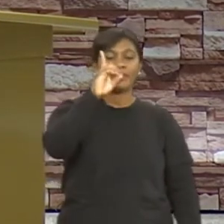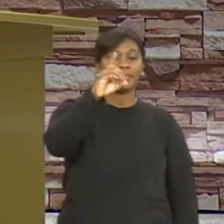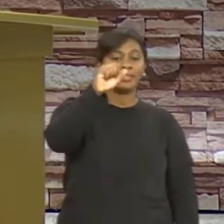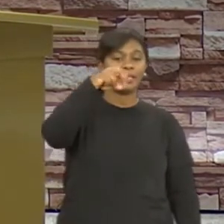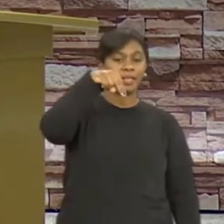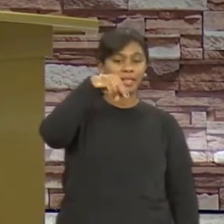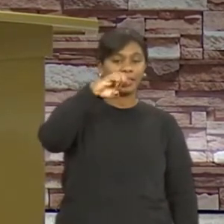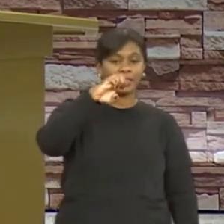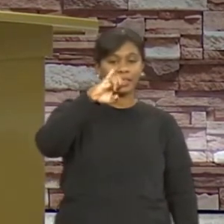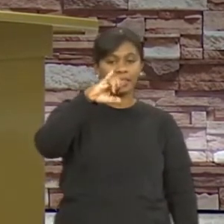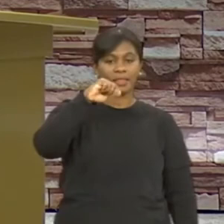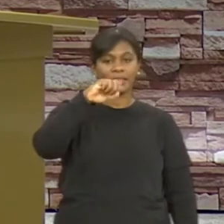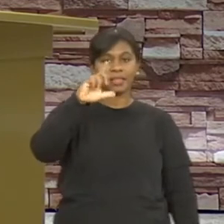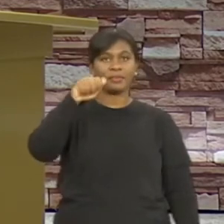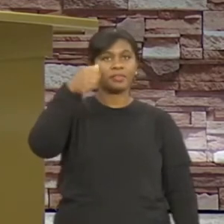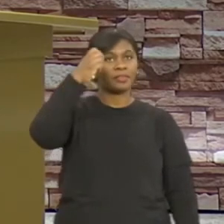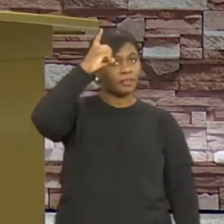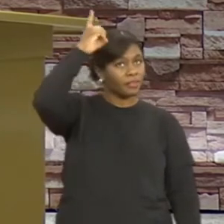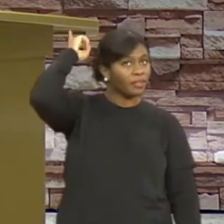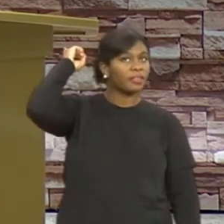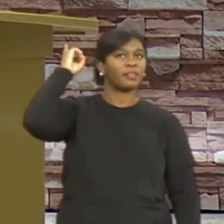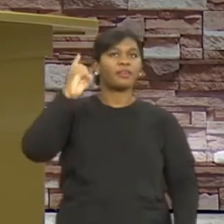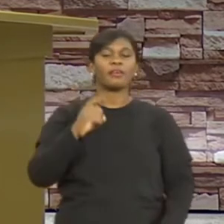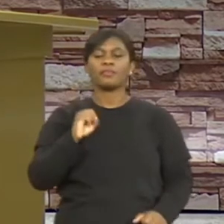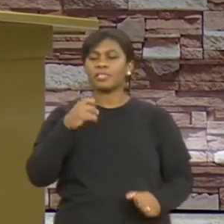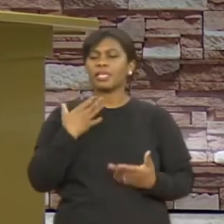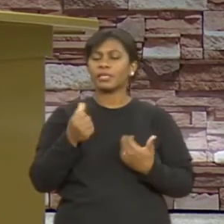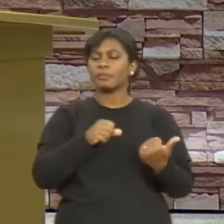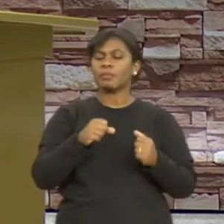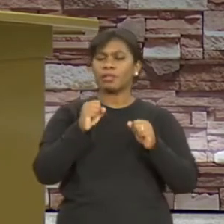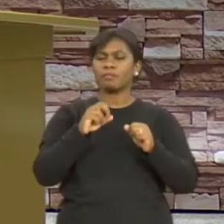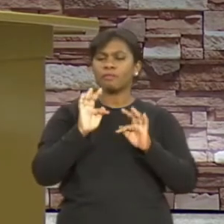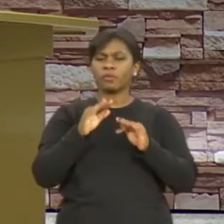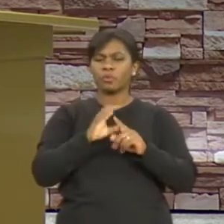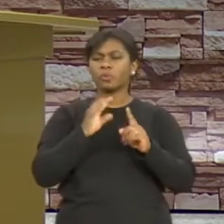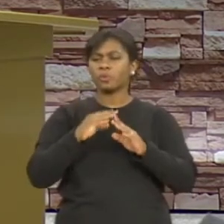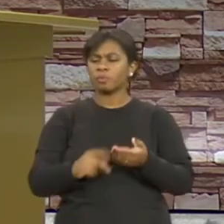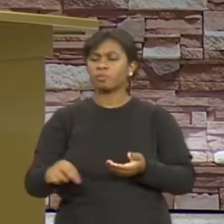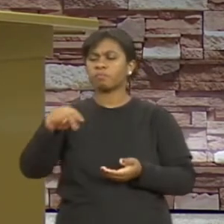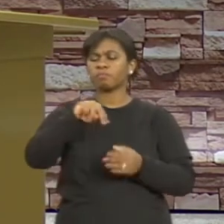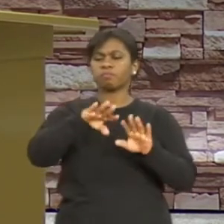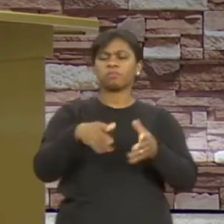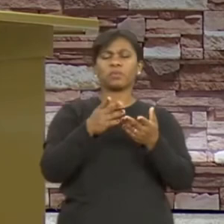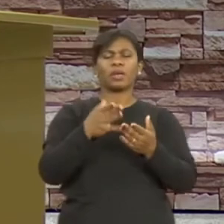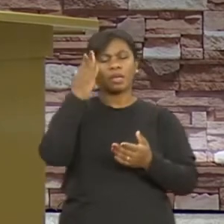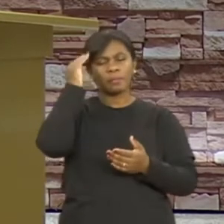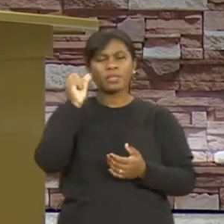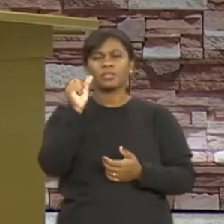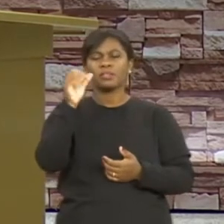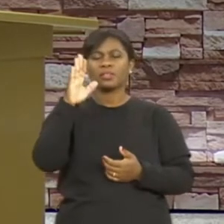final. Quem vai se batizar quando acabar o culto é só você subir no altar, tá bom? Amanhã, 18 horas, eu vou te aguardar